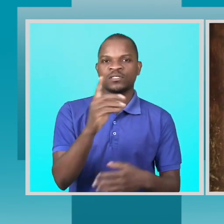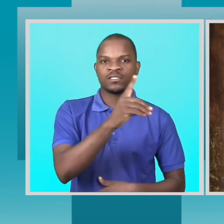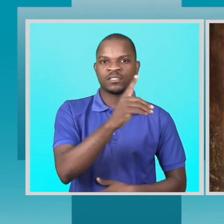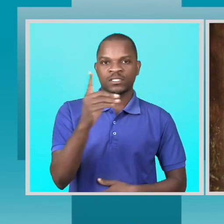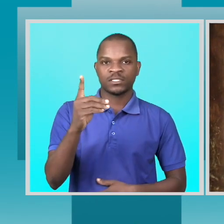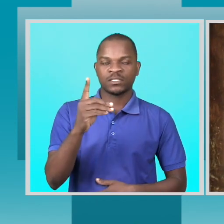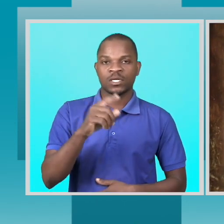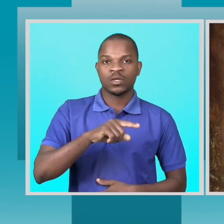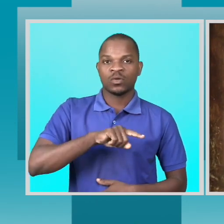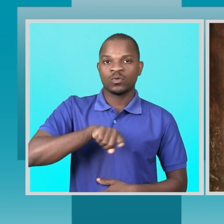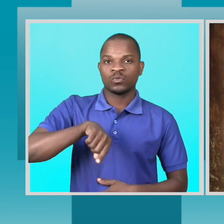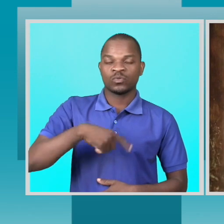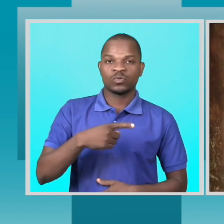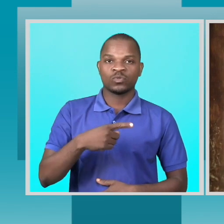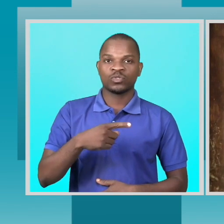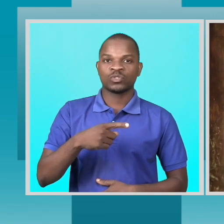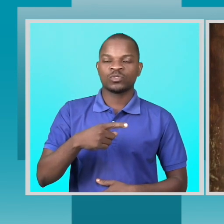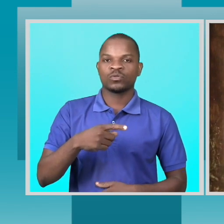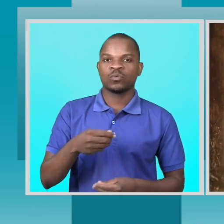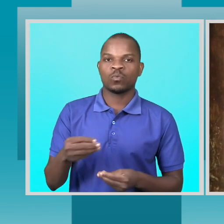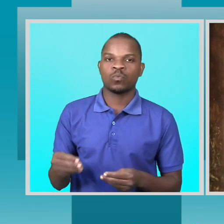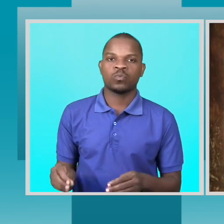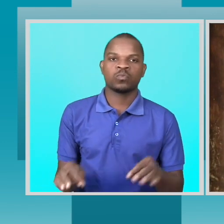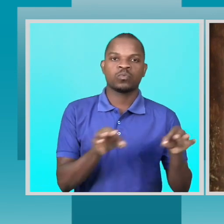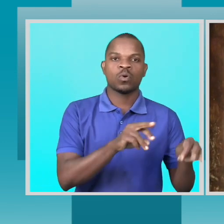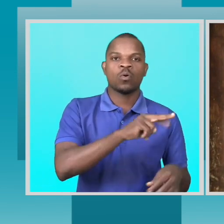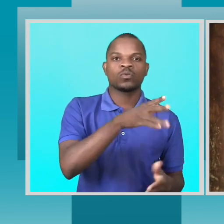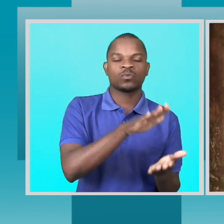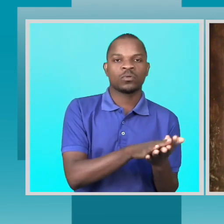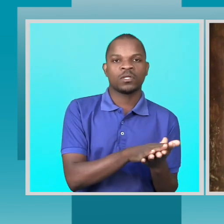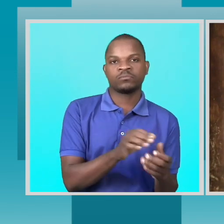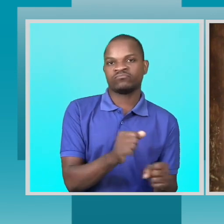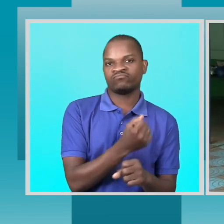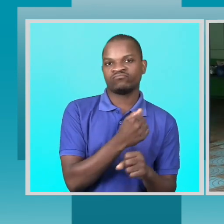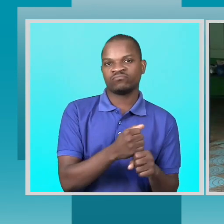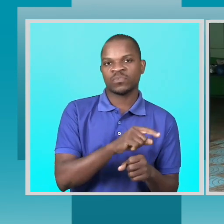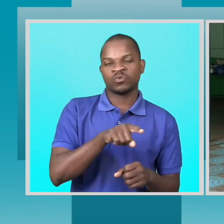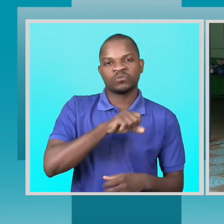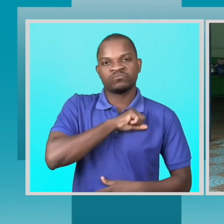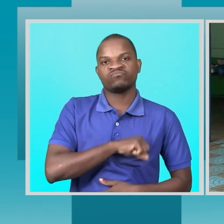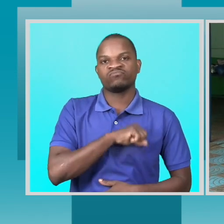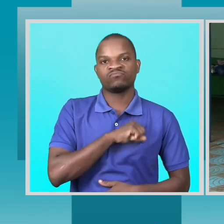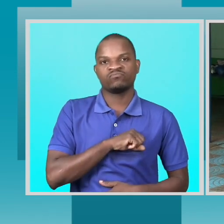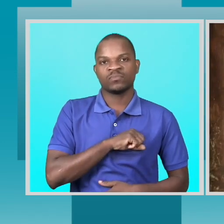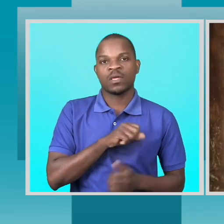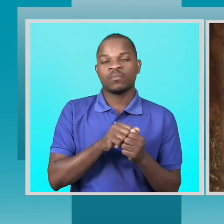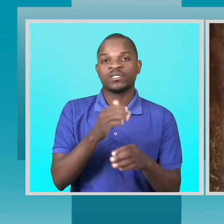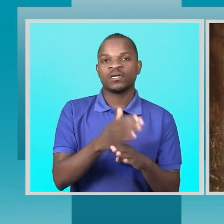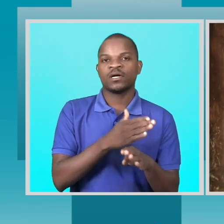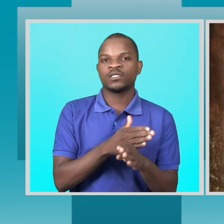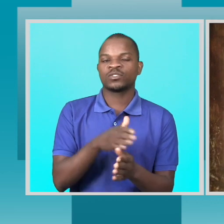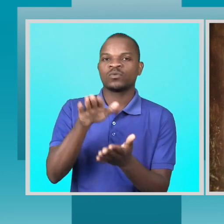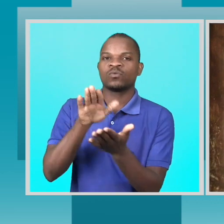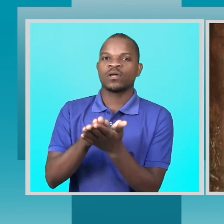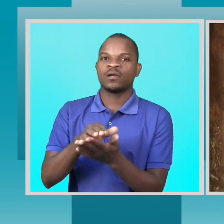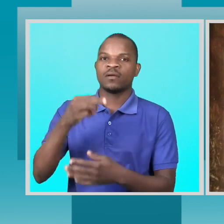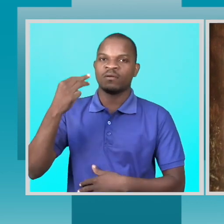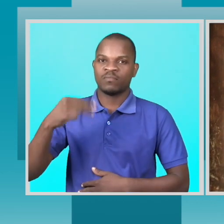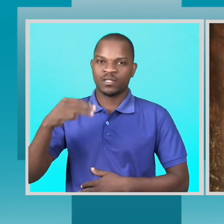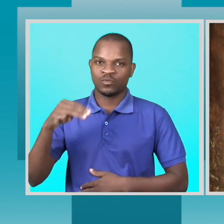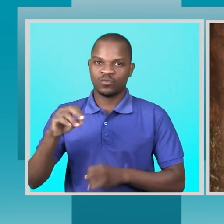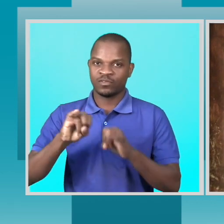essa permissão nos outros internatos. Então, só manter aqui. Antes, era o centro de infantário da Matola. Nós